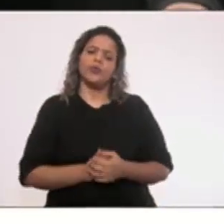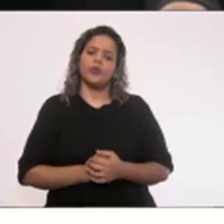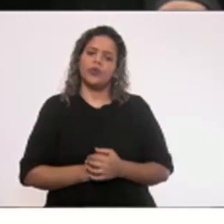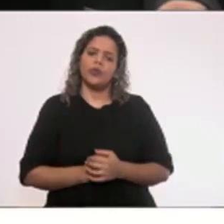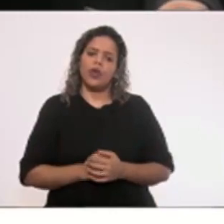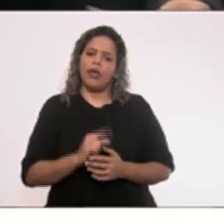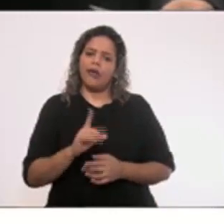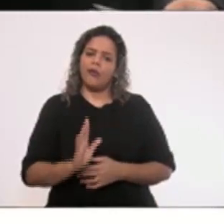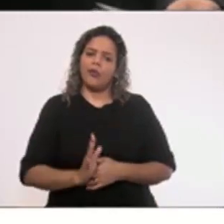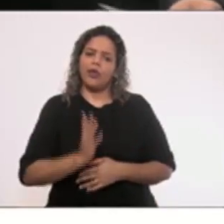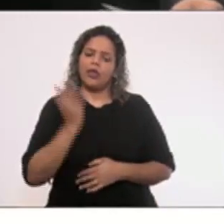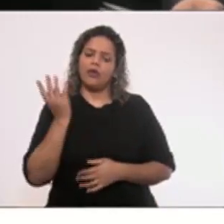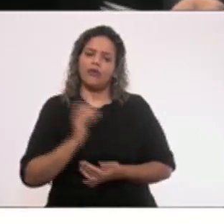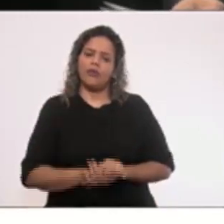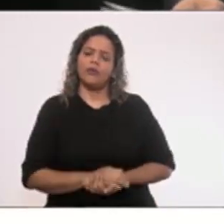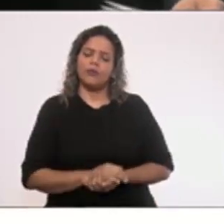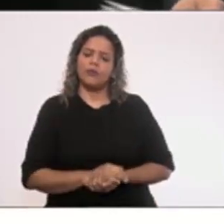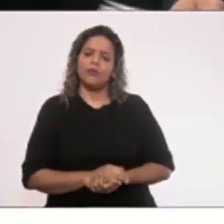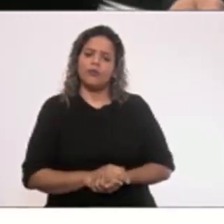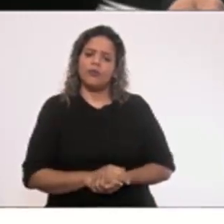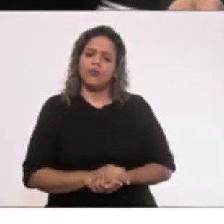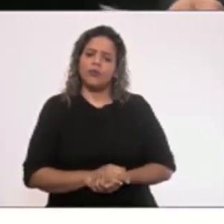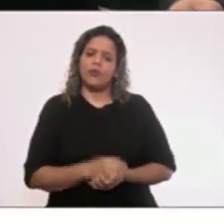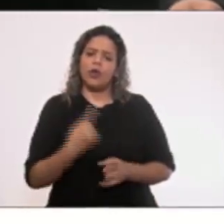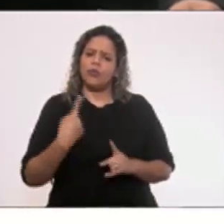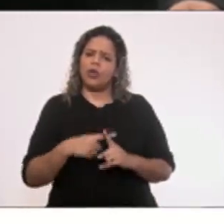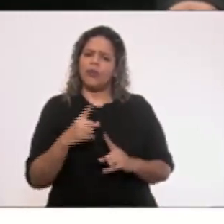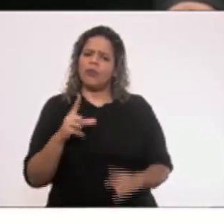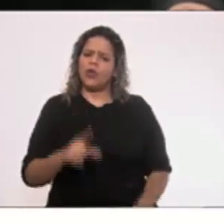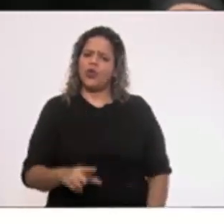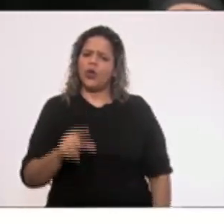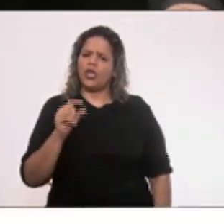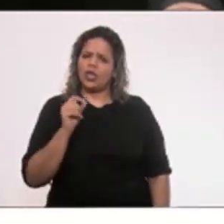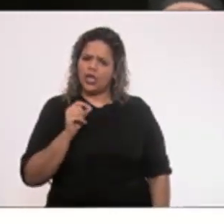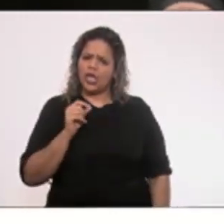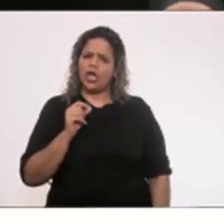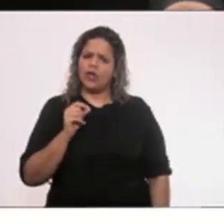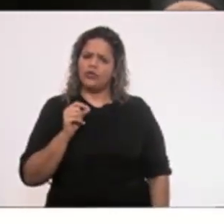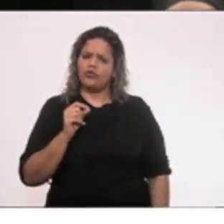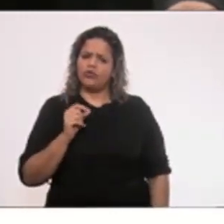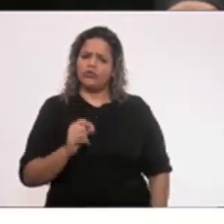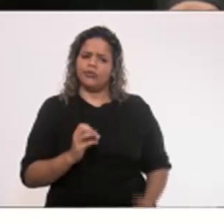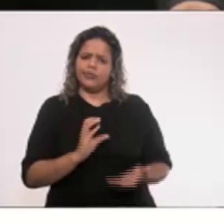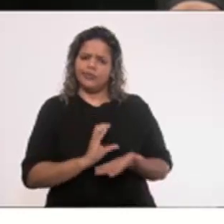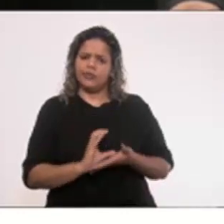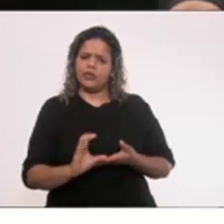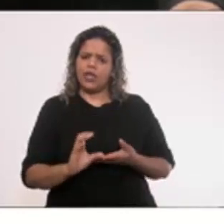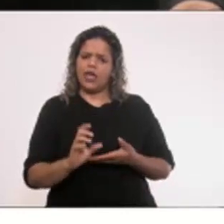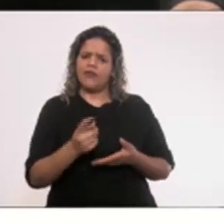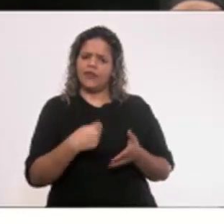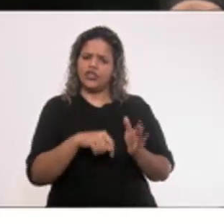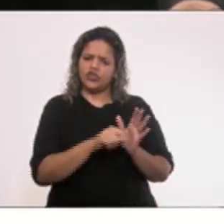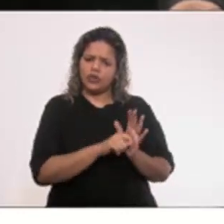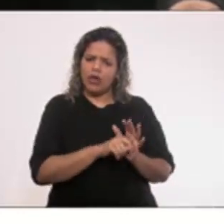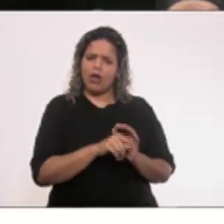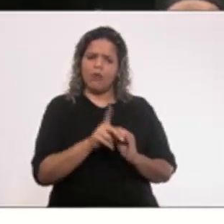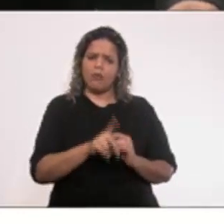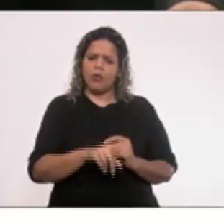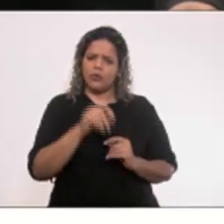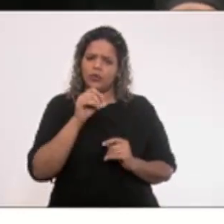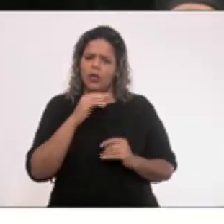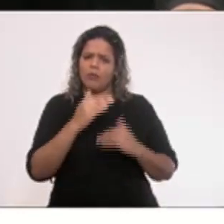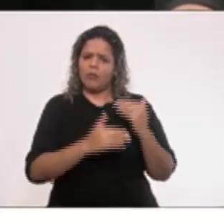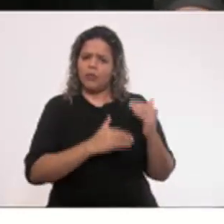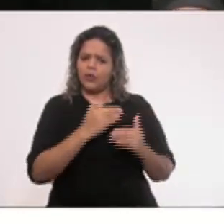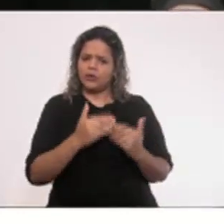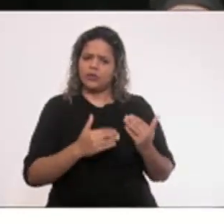é horroroso, porque prioridade para concessão de benefícios fiscais, prioridade nos